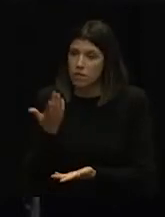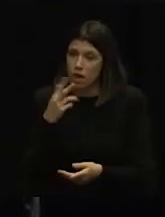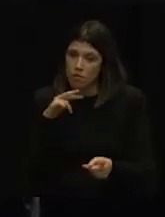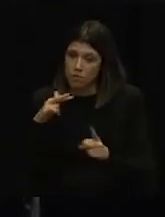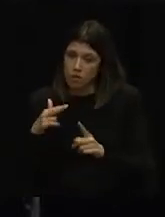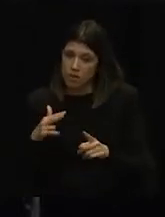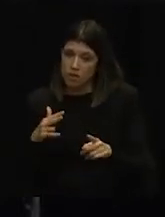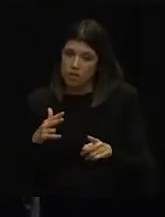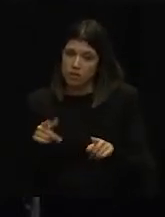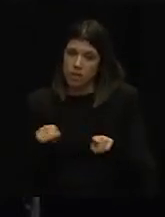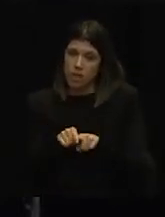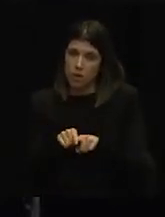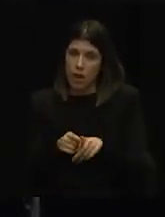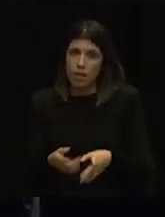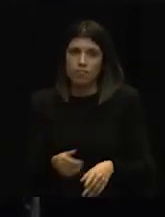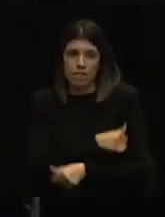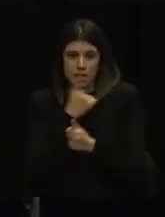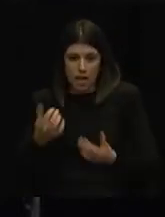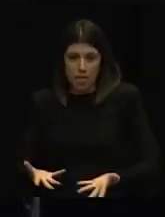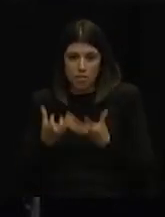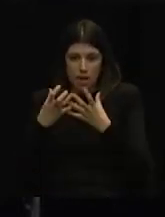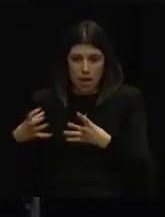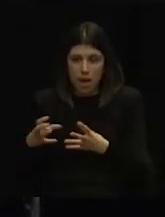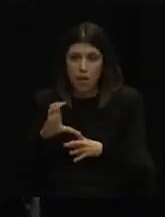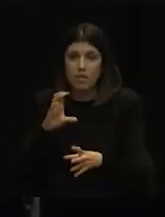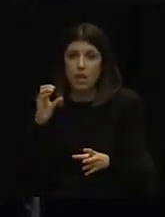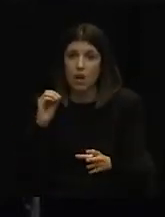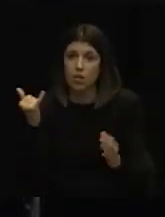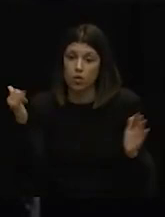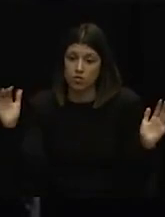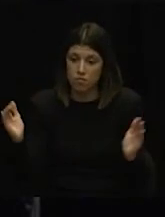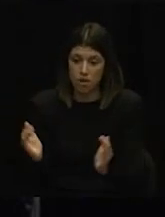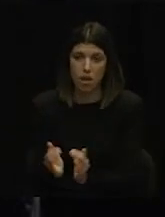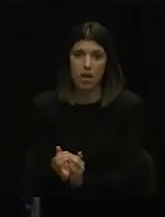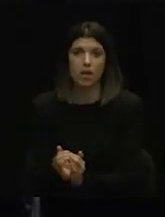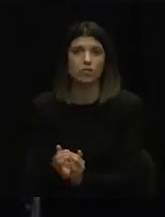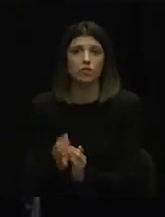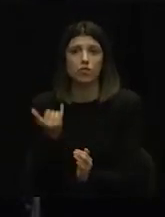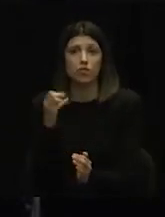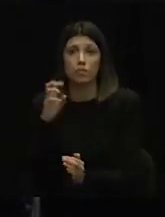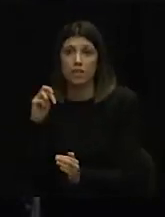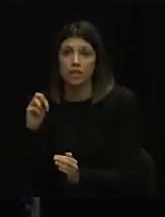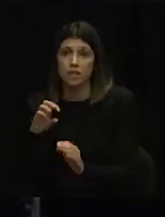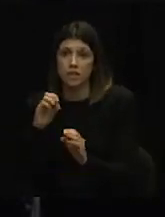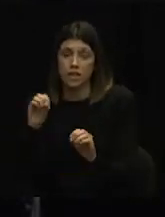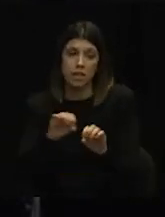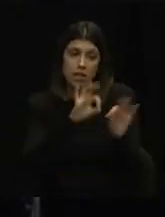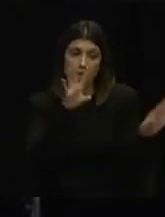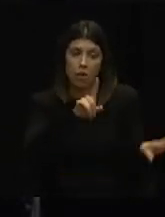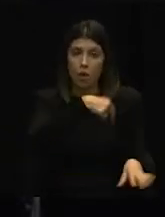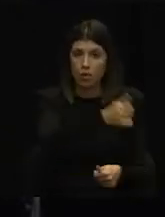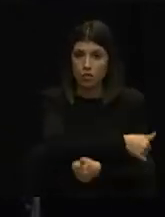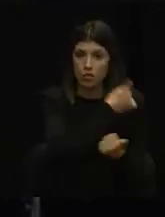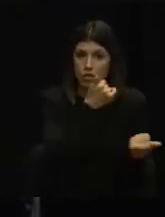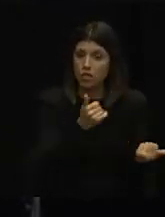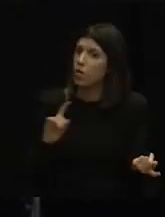digna de uma cidade que arrumaram natural carbônica já em 2030 servindo de exemplo para todas as cidades europeias teremos o efeito e